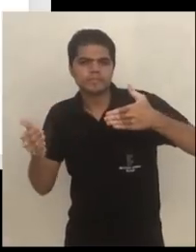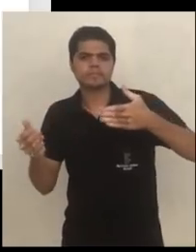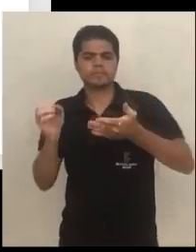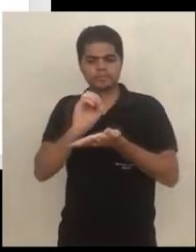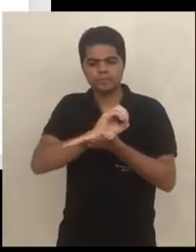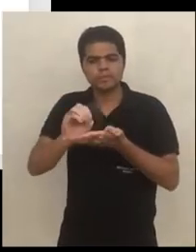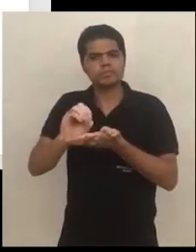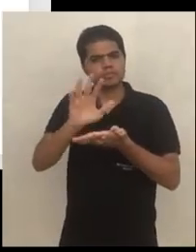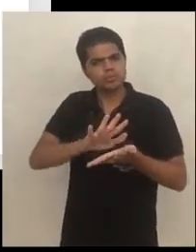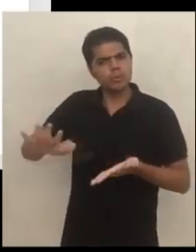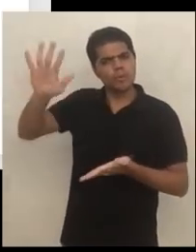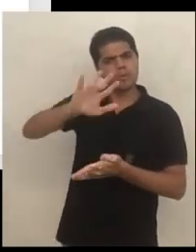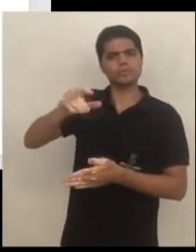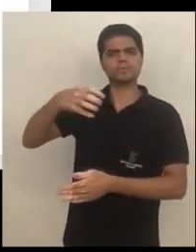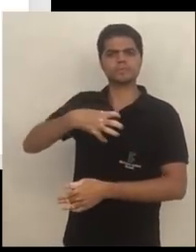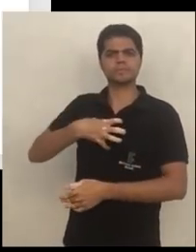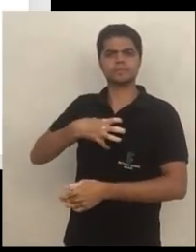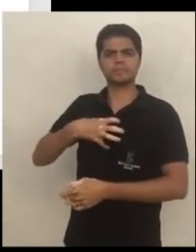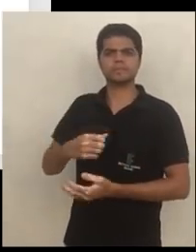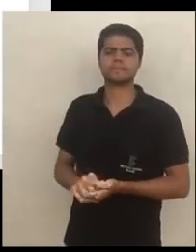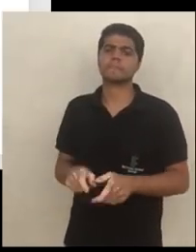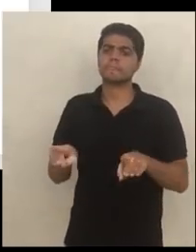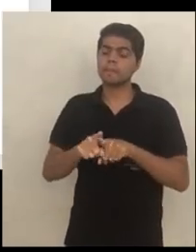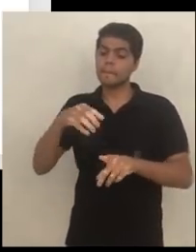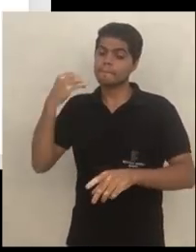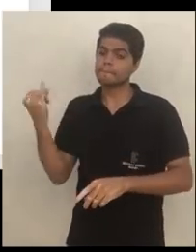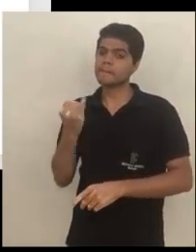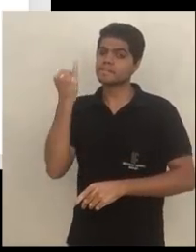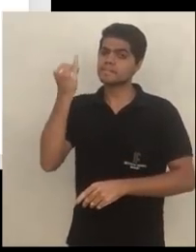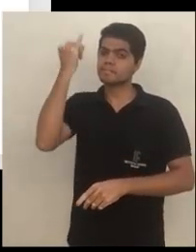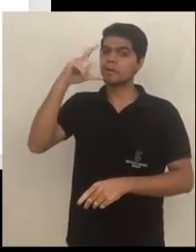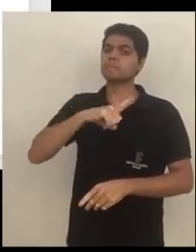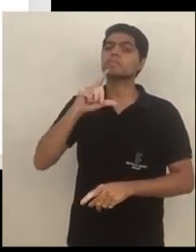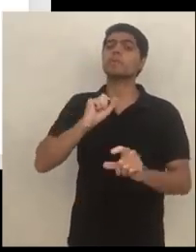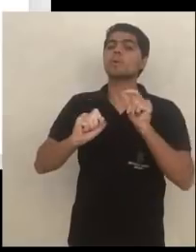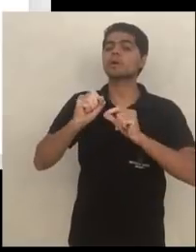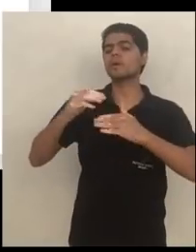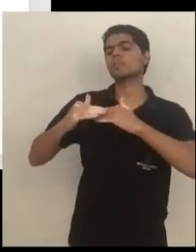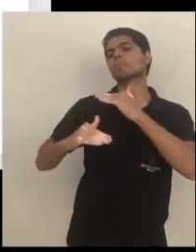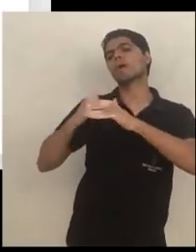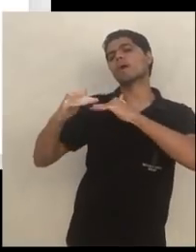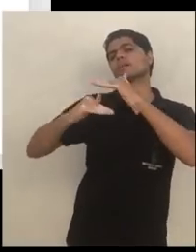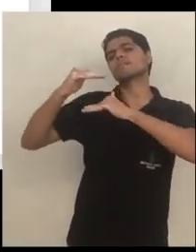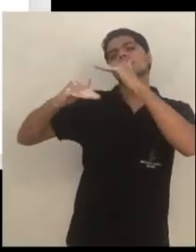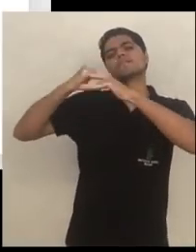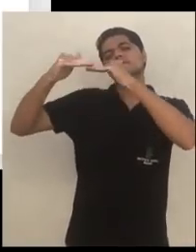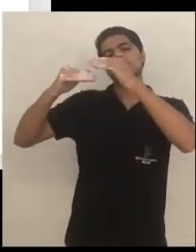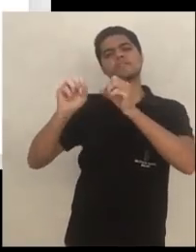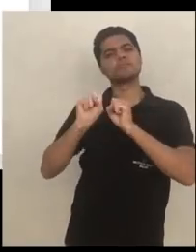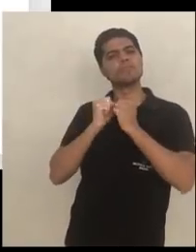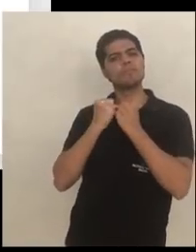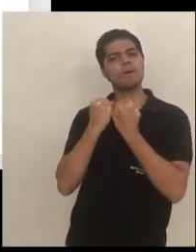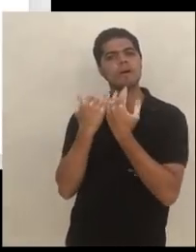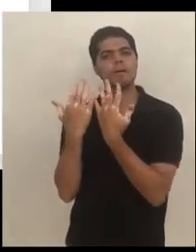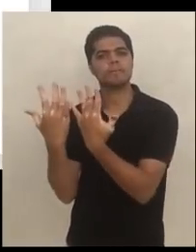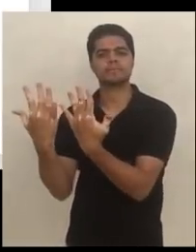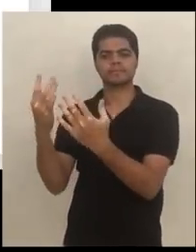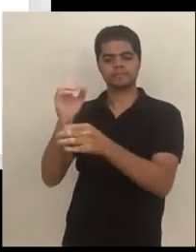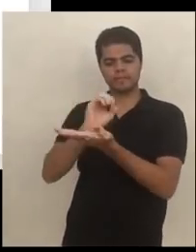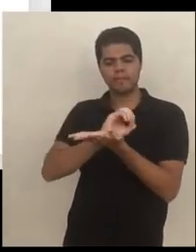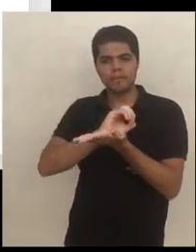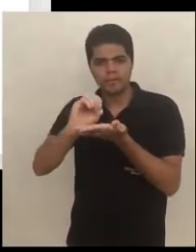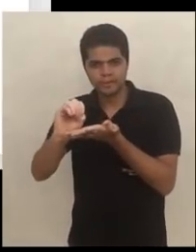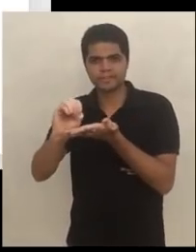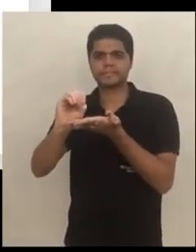Bahia, certo? E principalmente trabalha para o desenvolvimento da produção orgânica no estado, certo?